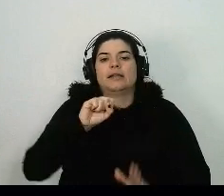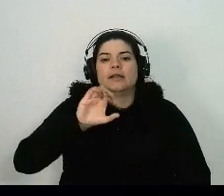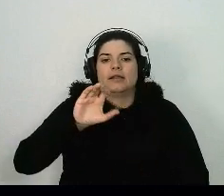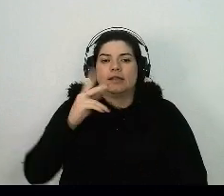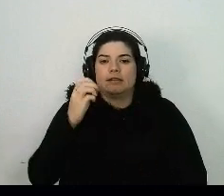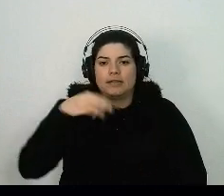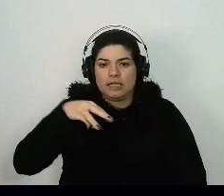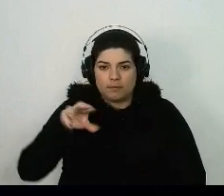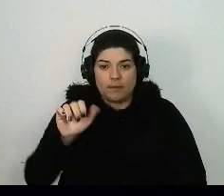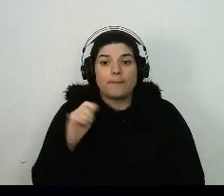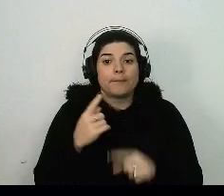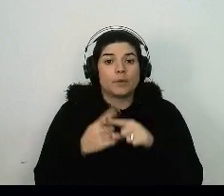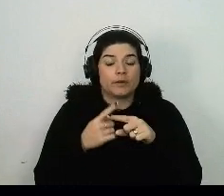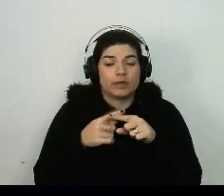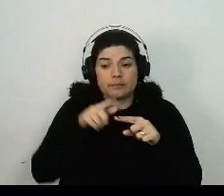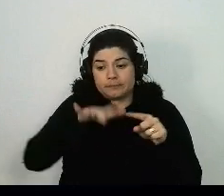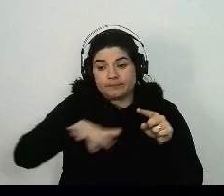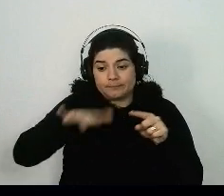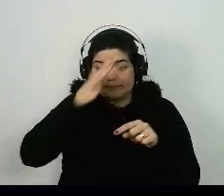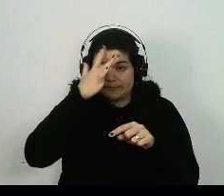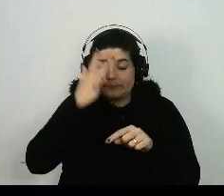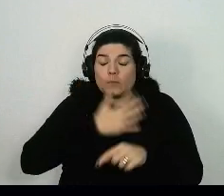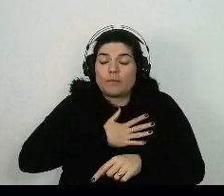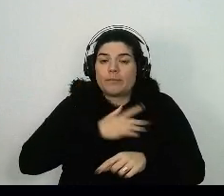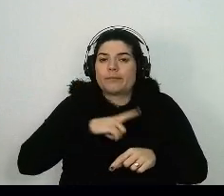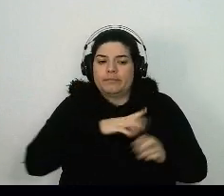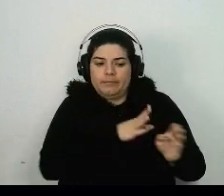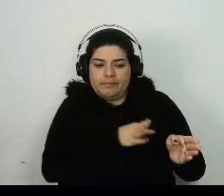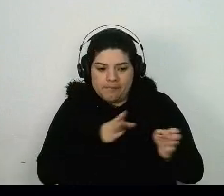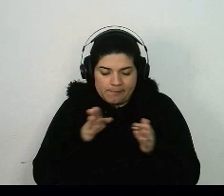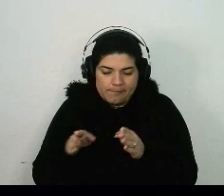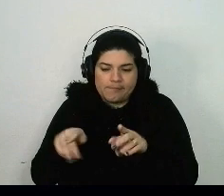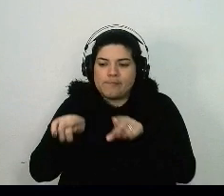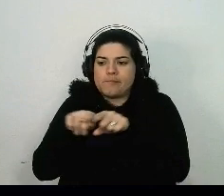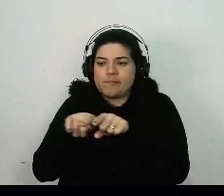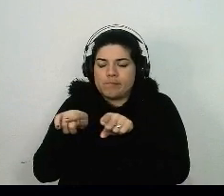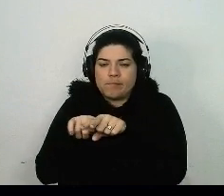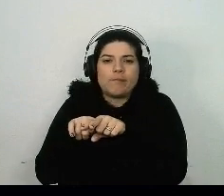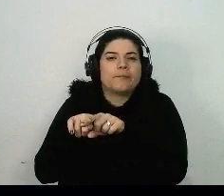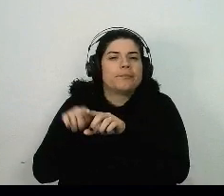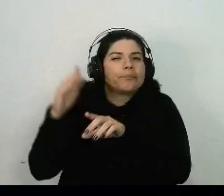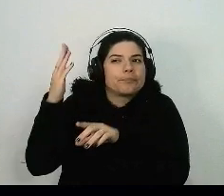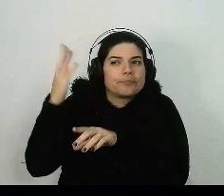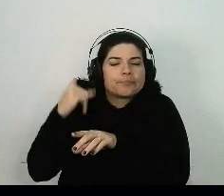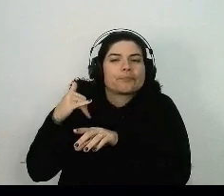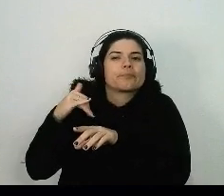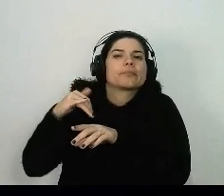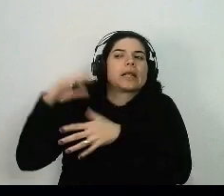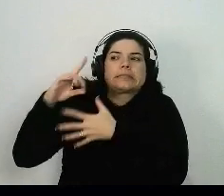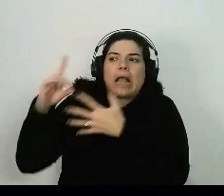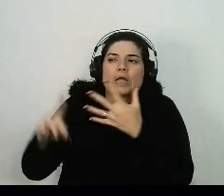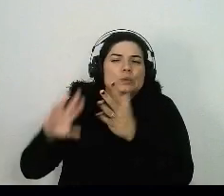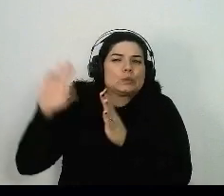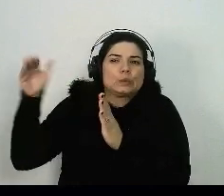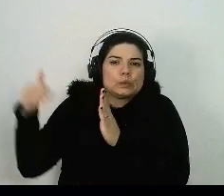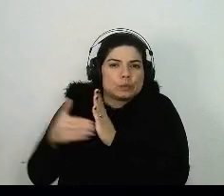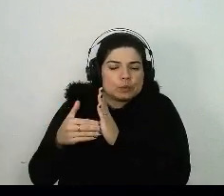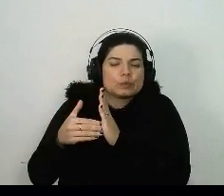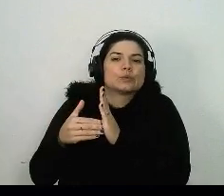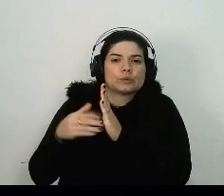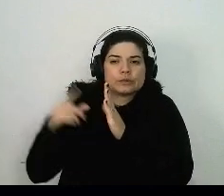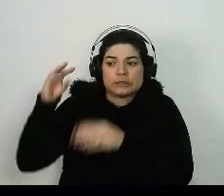parte organizacional e uma parte de metadados, ou seja, eu quero saber tudo que eu tenho de informação dentro dos meus bancos de